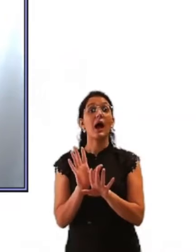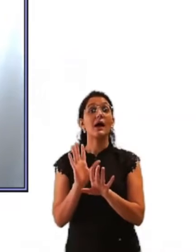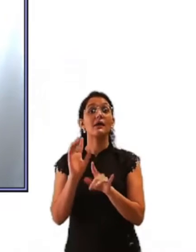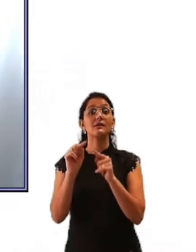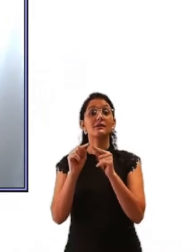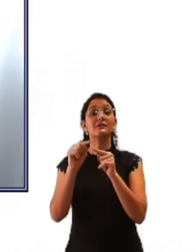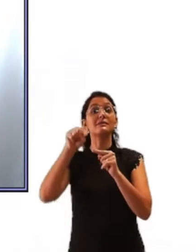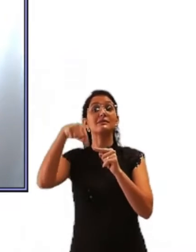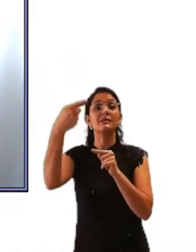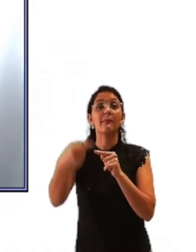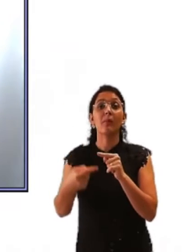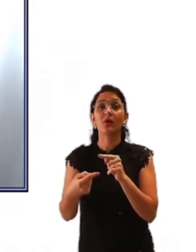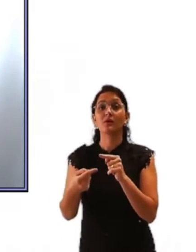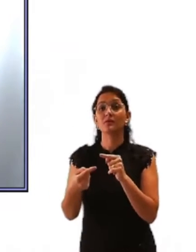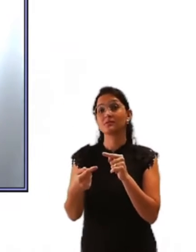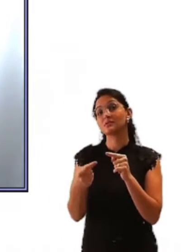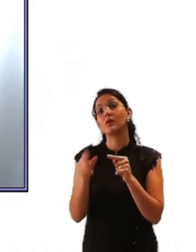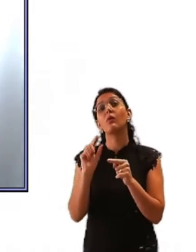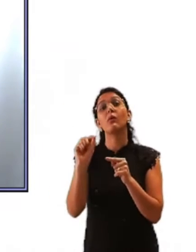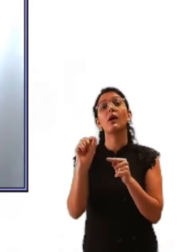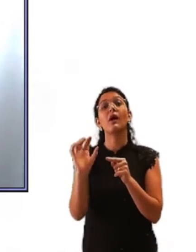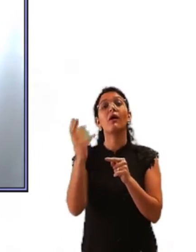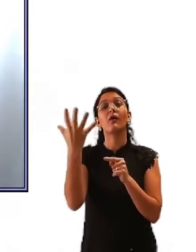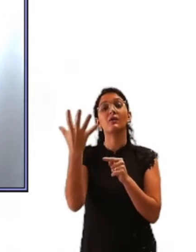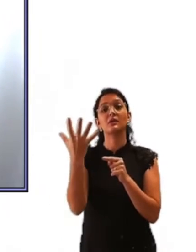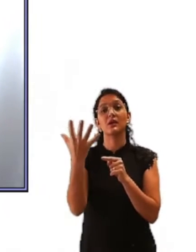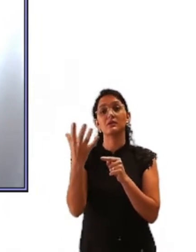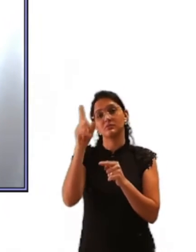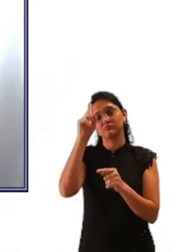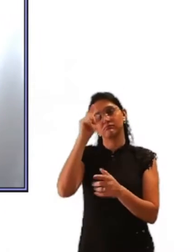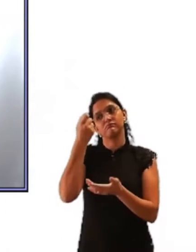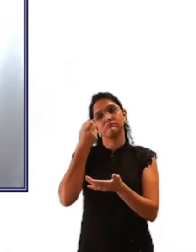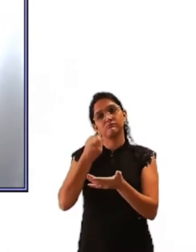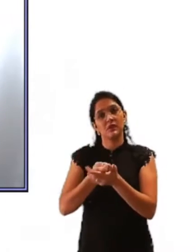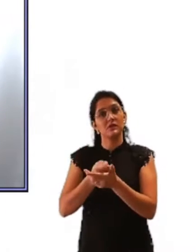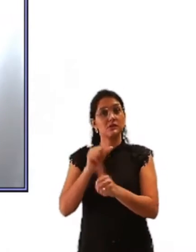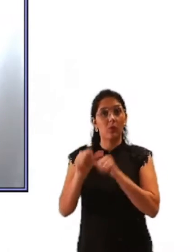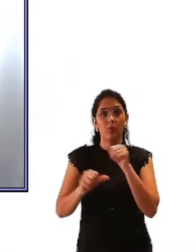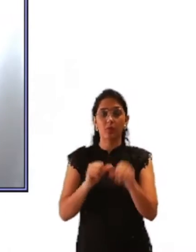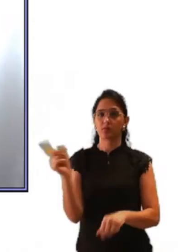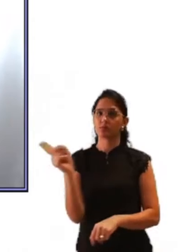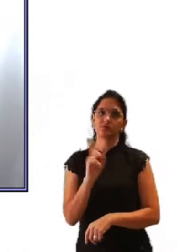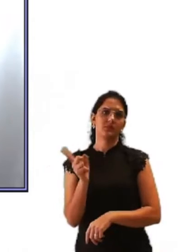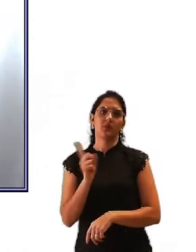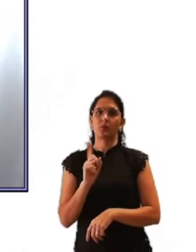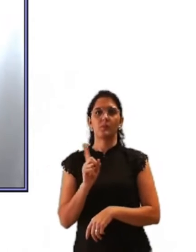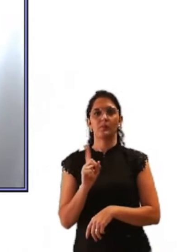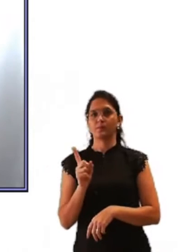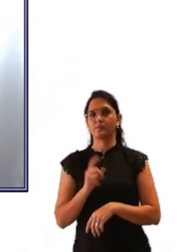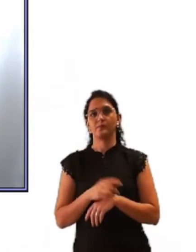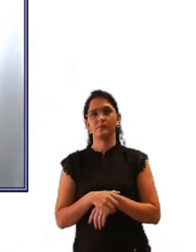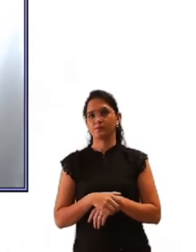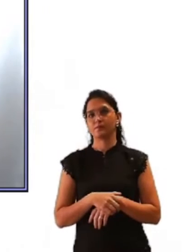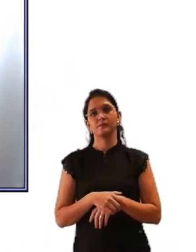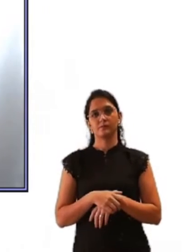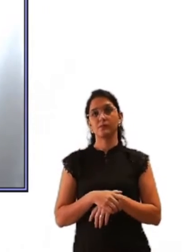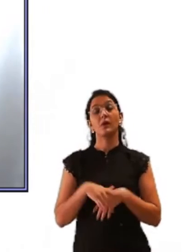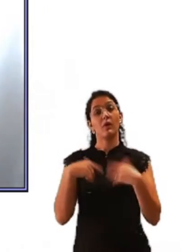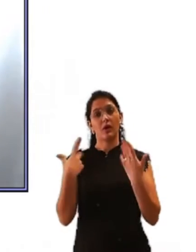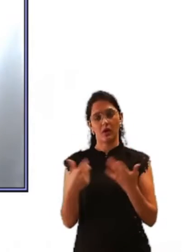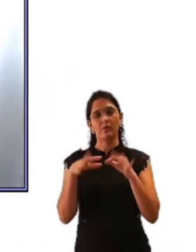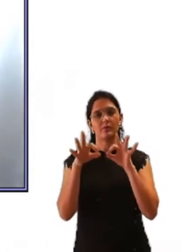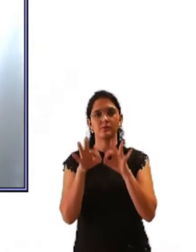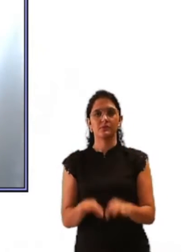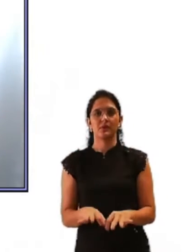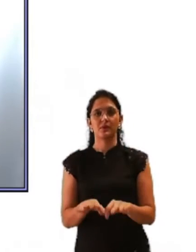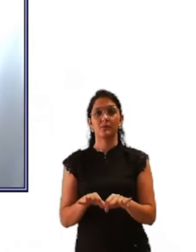vier depois não vai alterar a minha decisão. Esse é o viés de confirmação. Por que